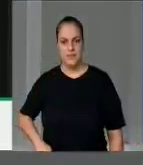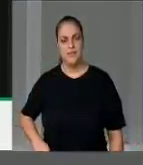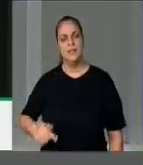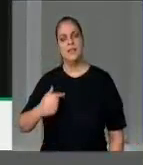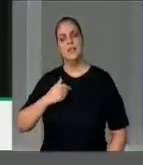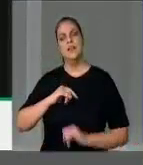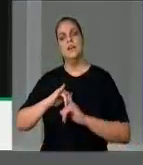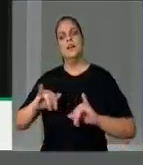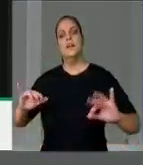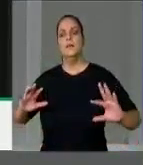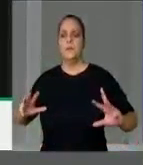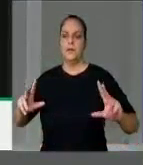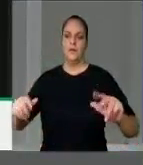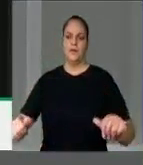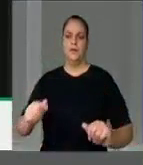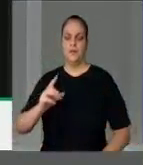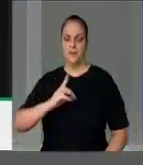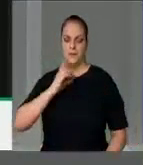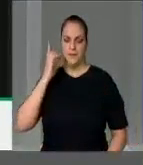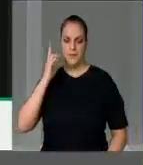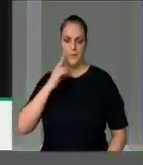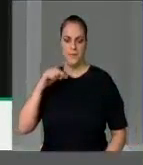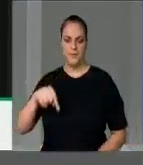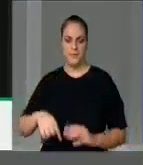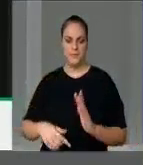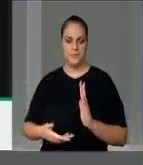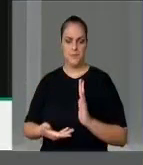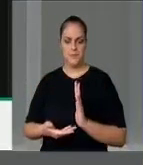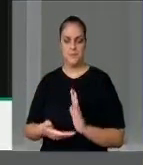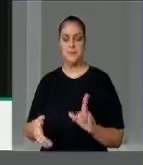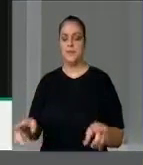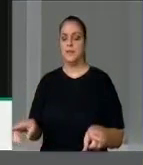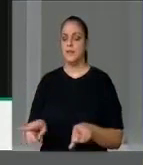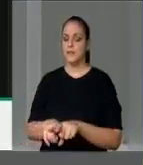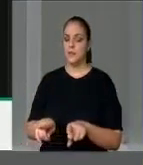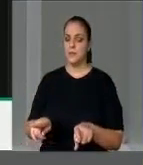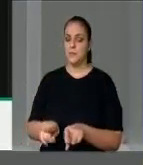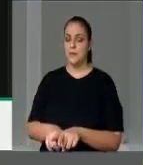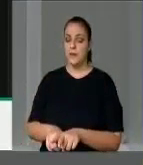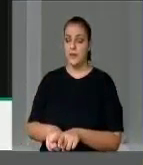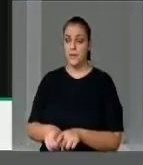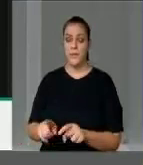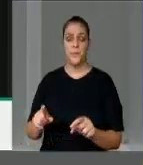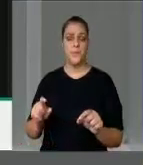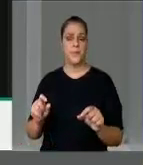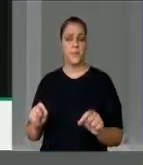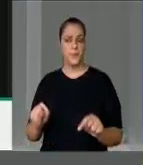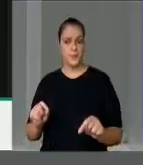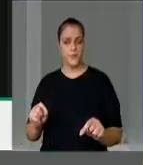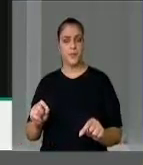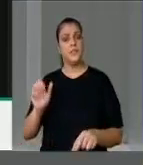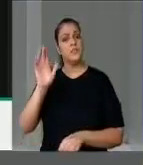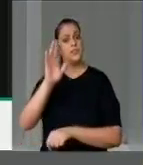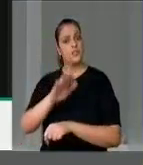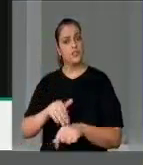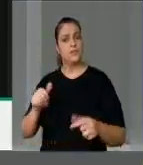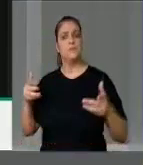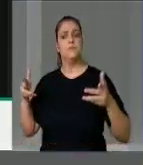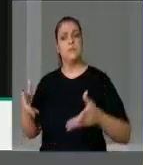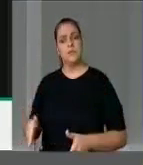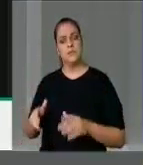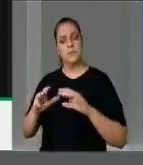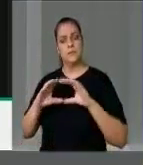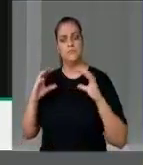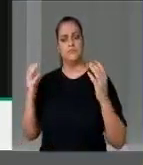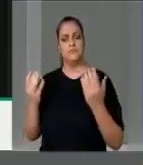os pares dessa casa, e também fazer um convite aqui para a abertura do Congresso do PT,